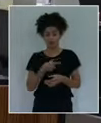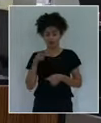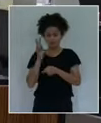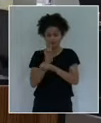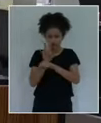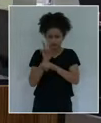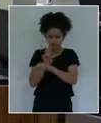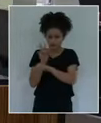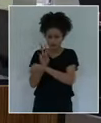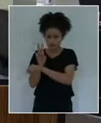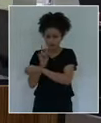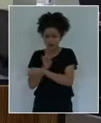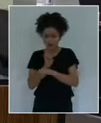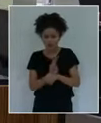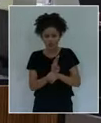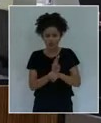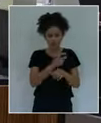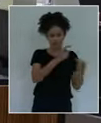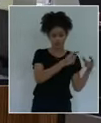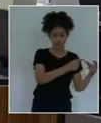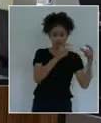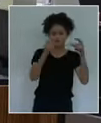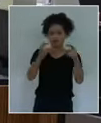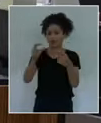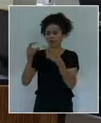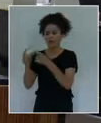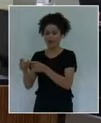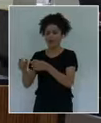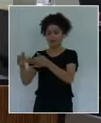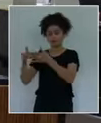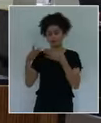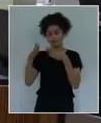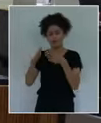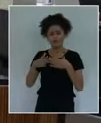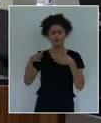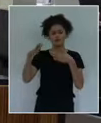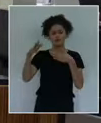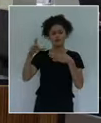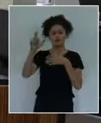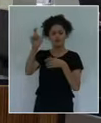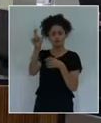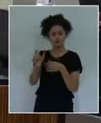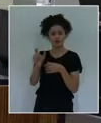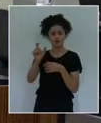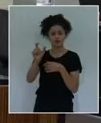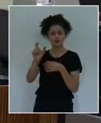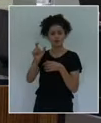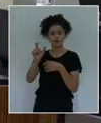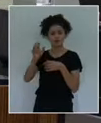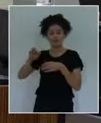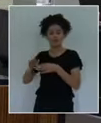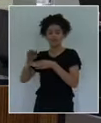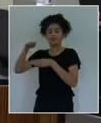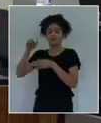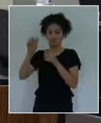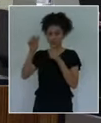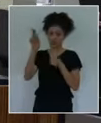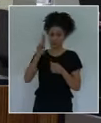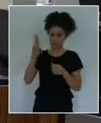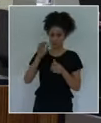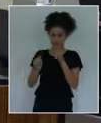falando, em pontos estratégicos, que nós pedimos pessoas para subirem com os veículos, inclusive no local que saiu lá,